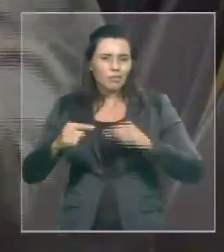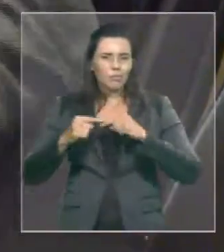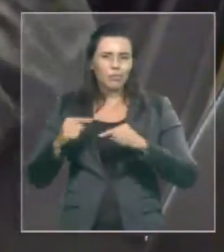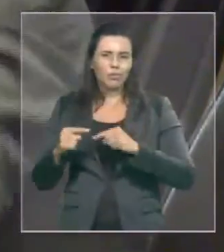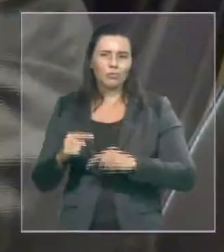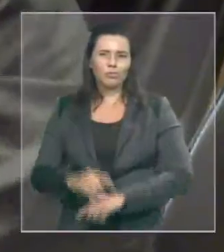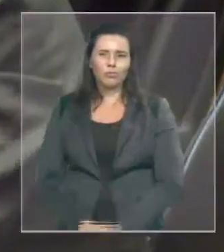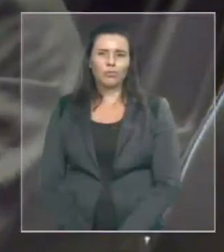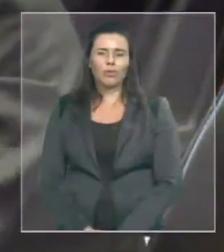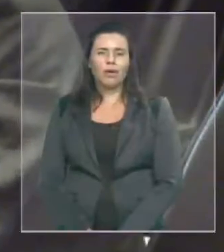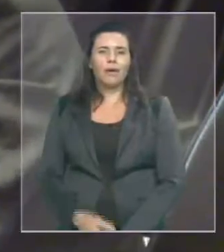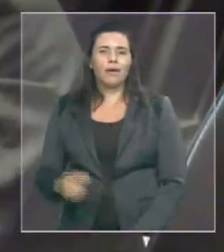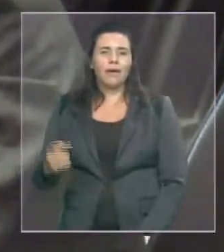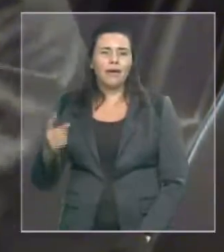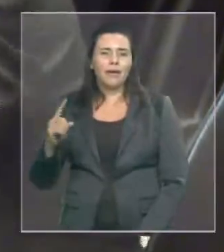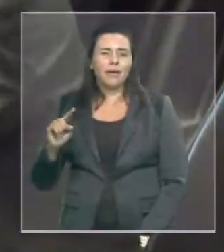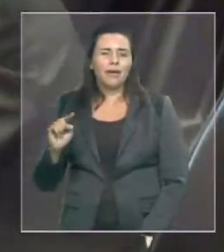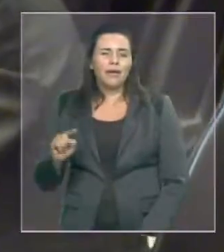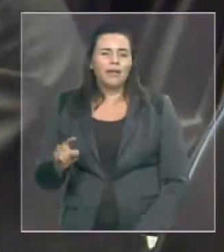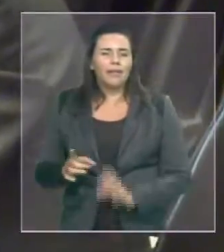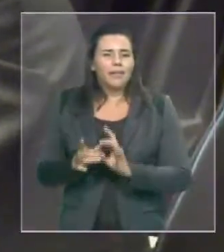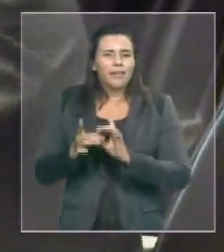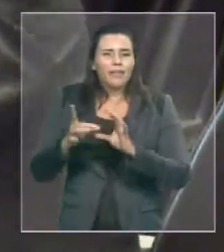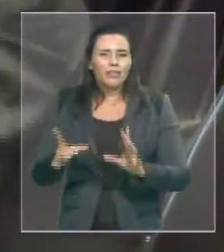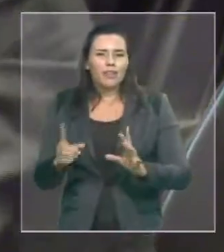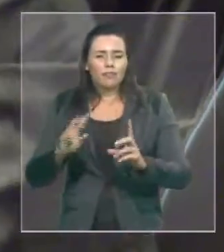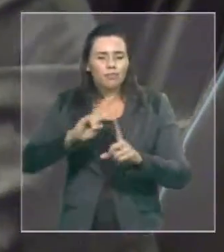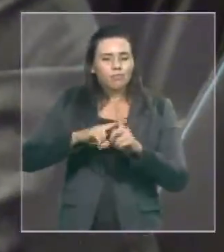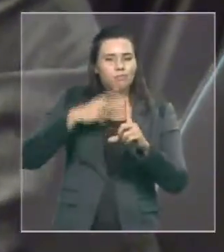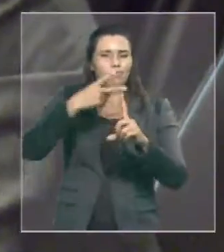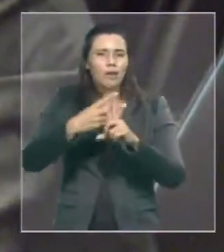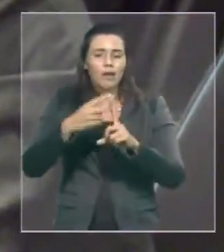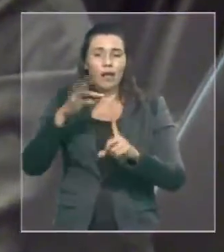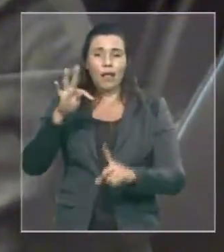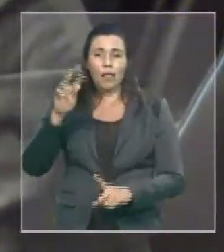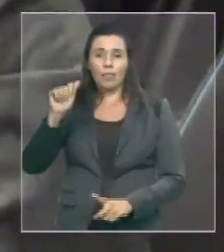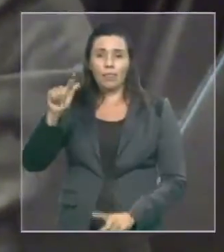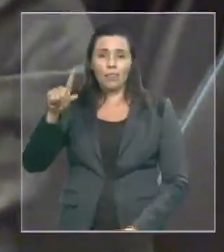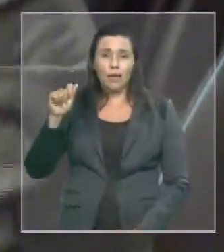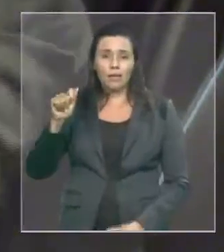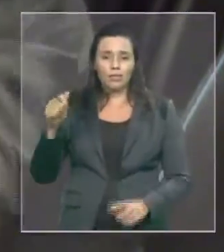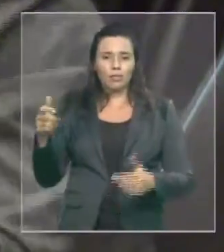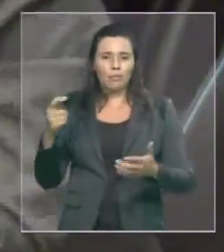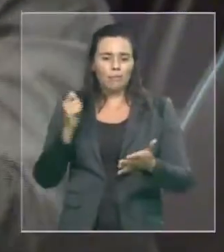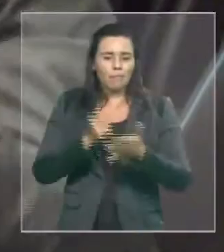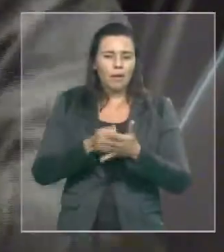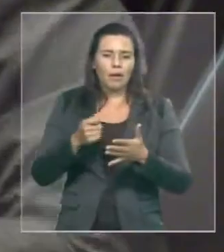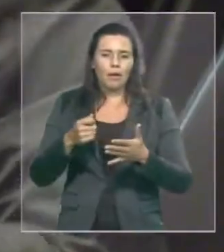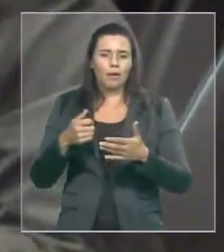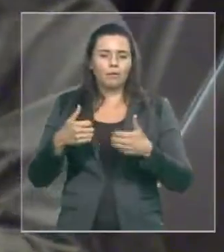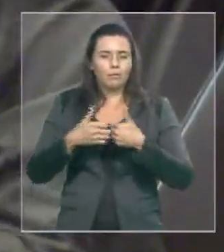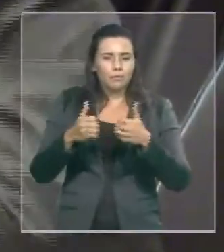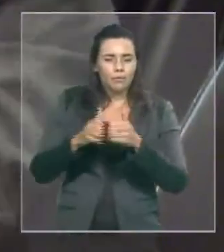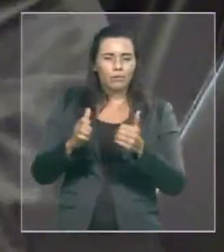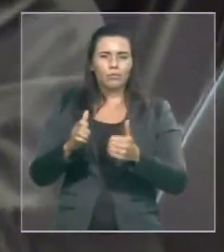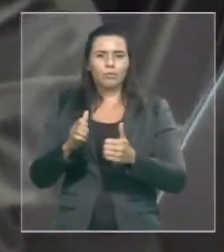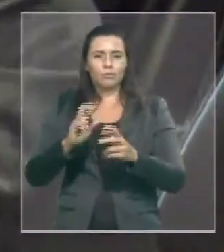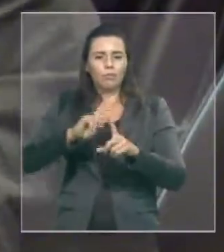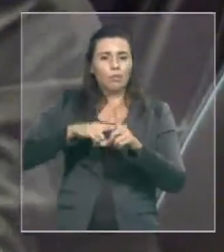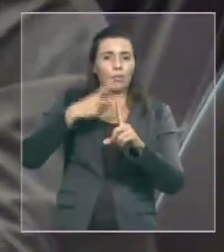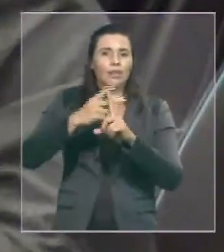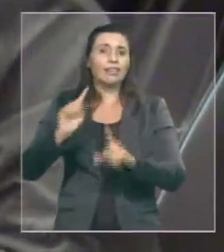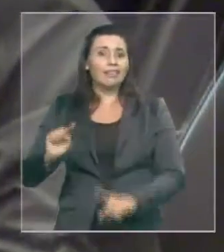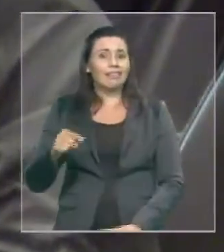aumento pós-eleição. Quem é o prefeito, candidato à reeleição, que concede de bom grado um aumento